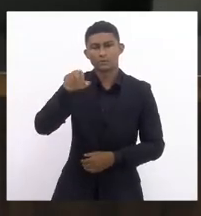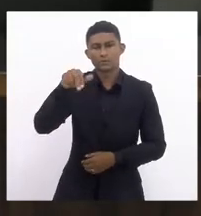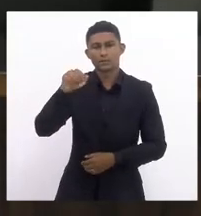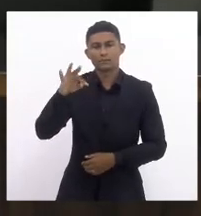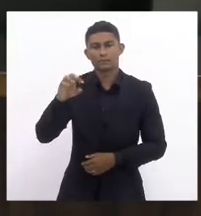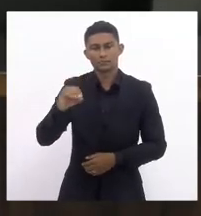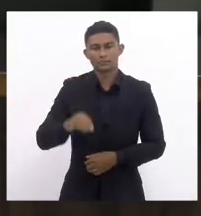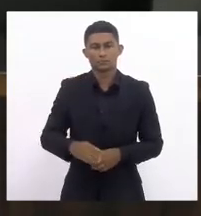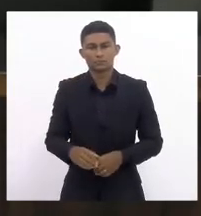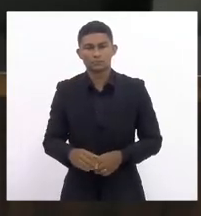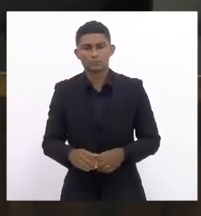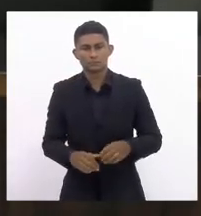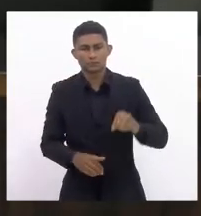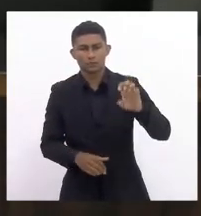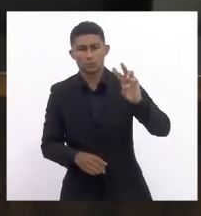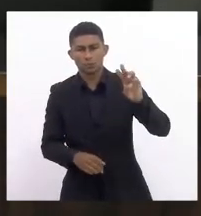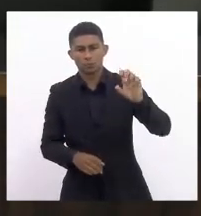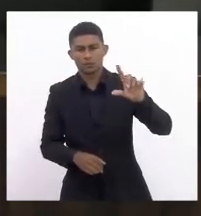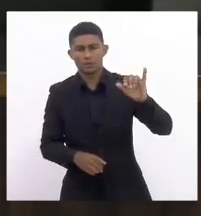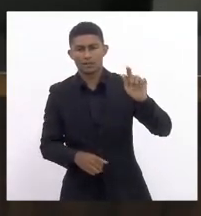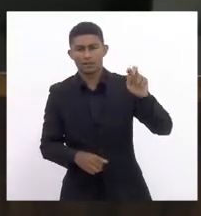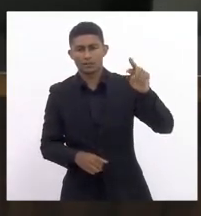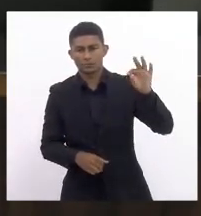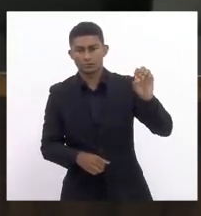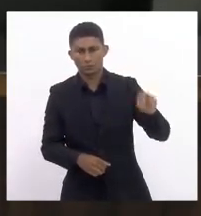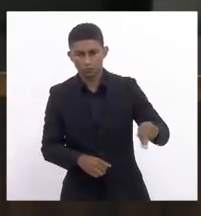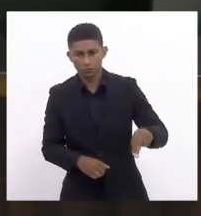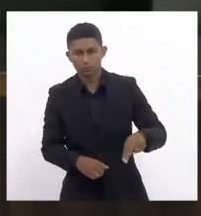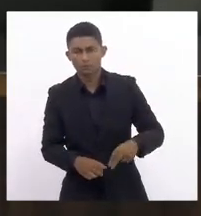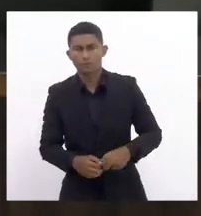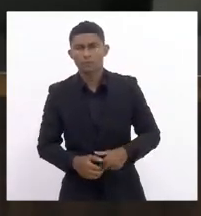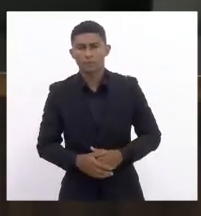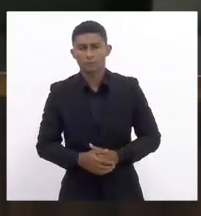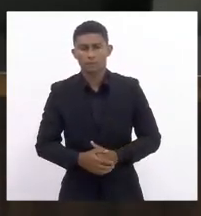Zaca, deputado Wellington José.